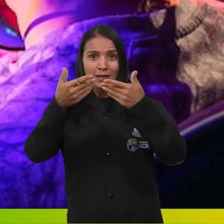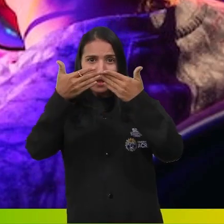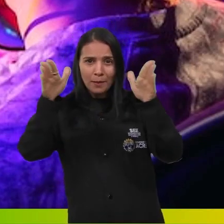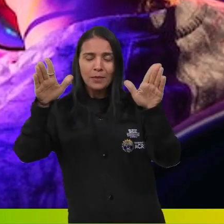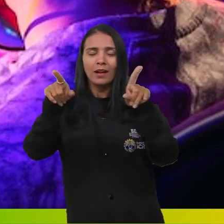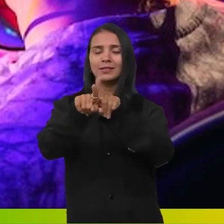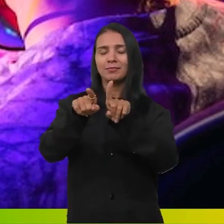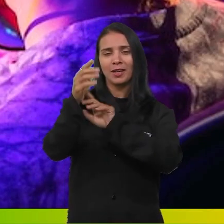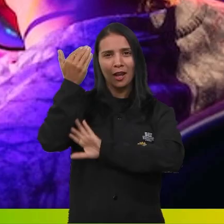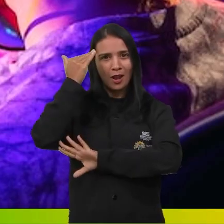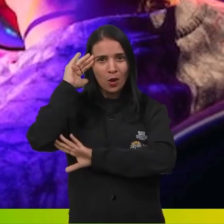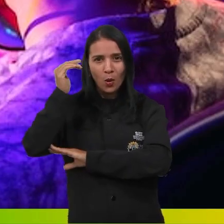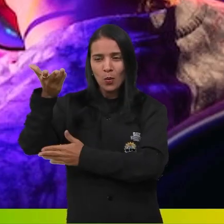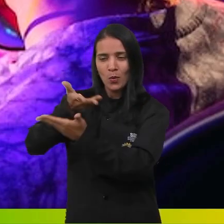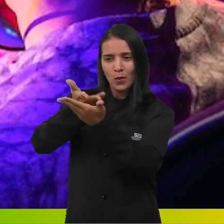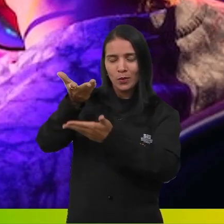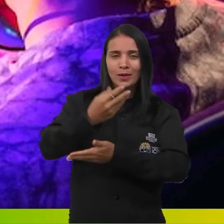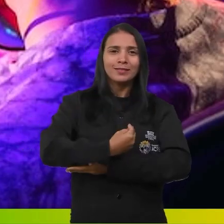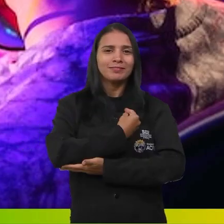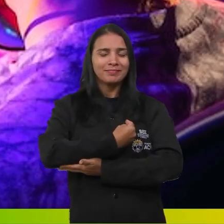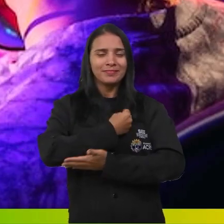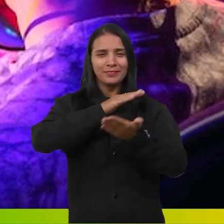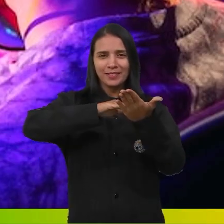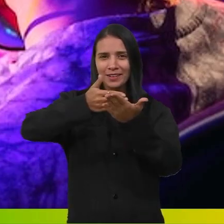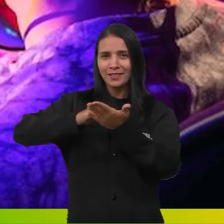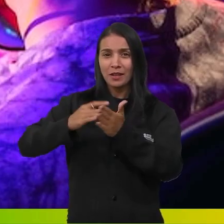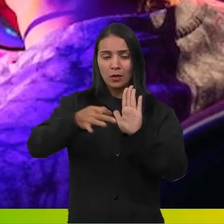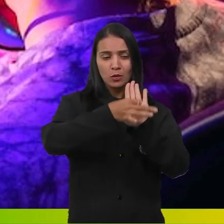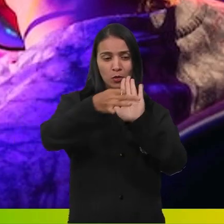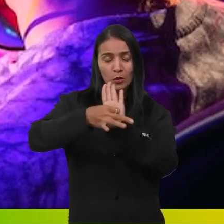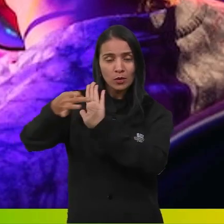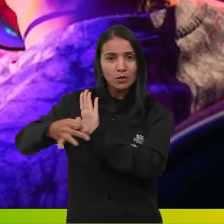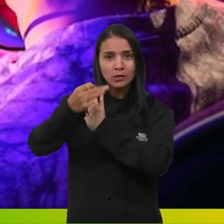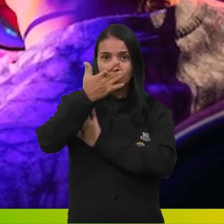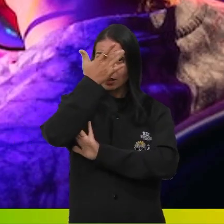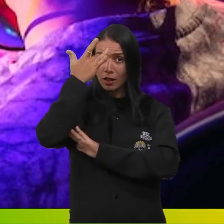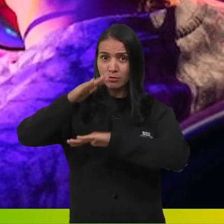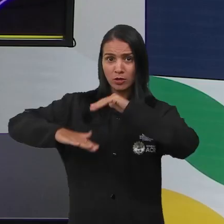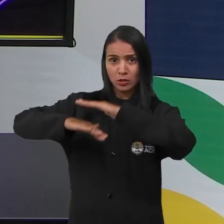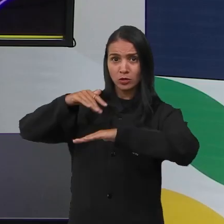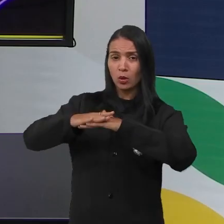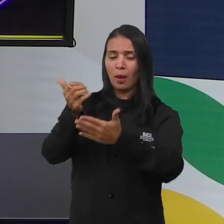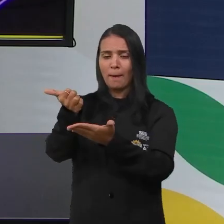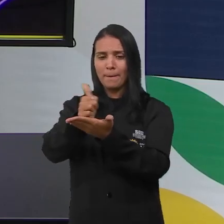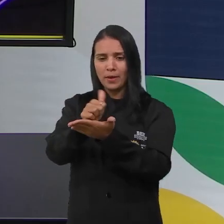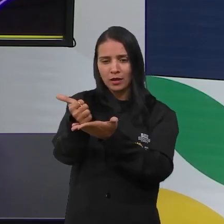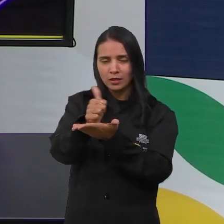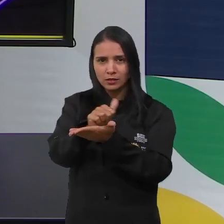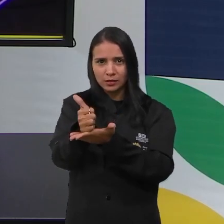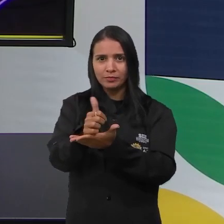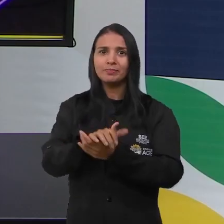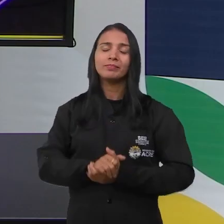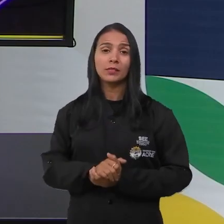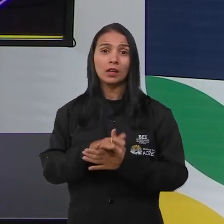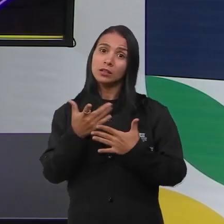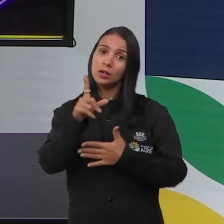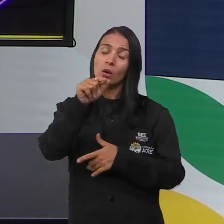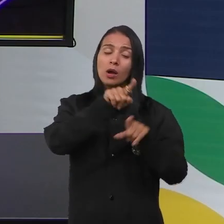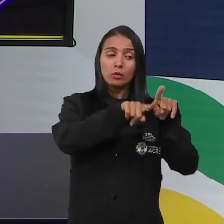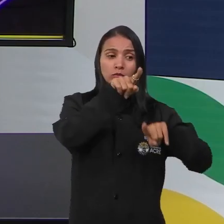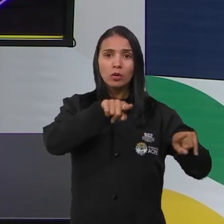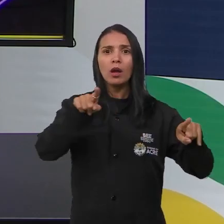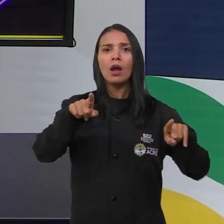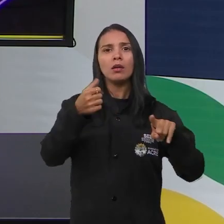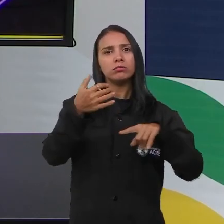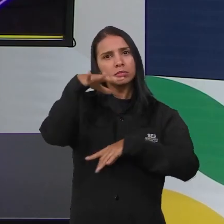compreensão, participação e interpretação crítica da realidade pelo jogador. Então, é um instrumento